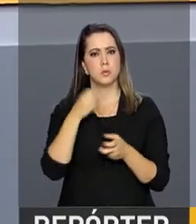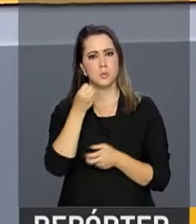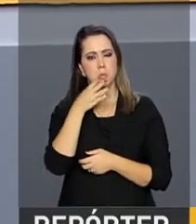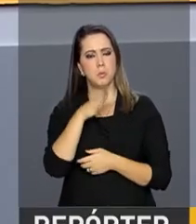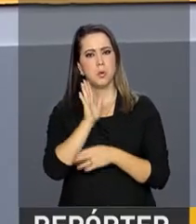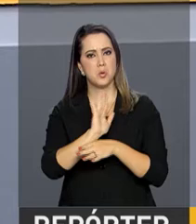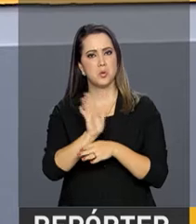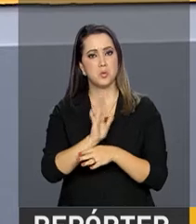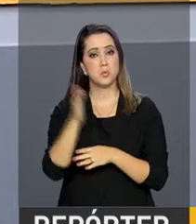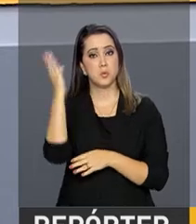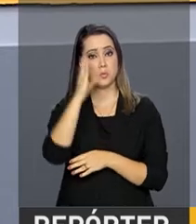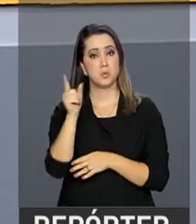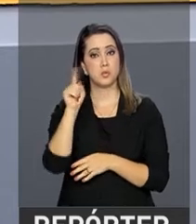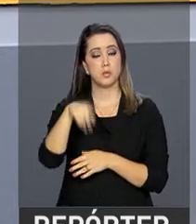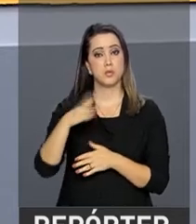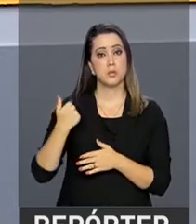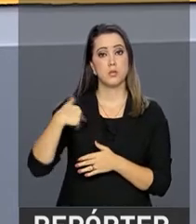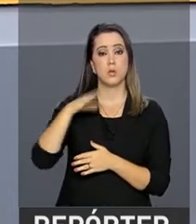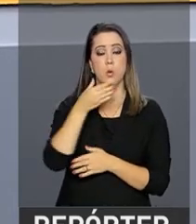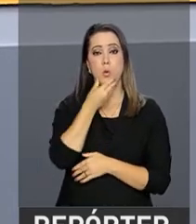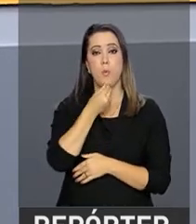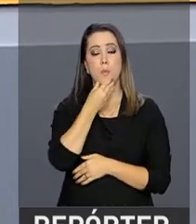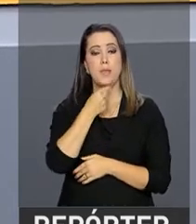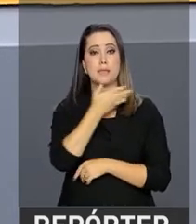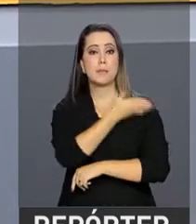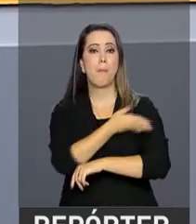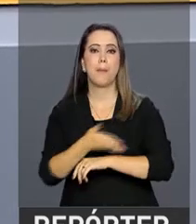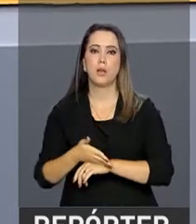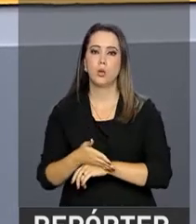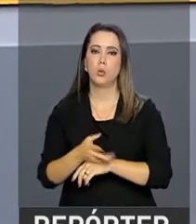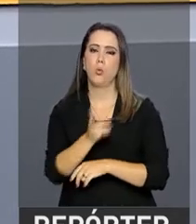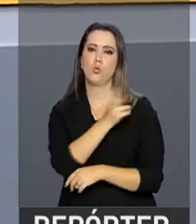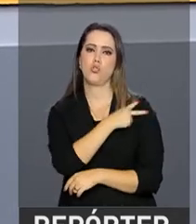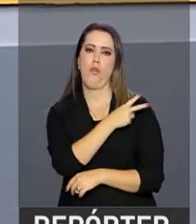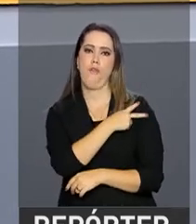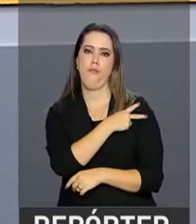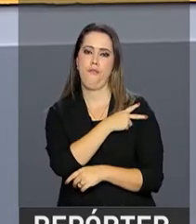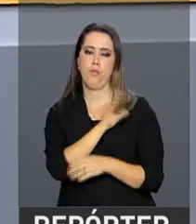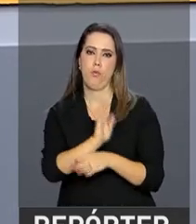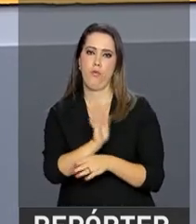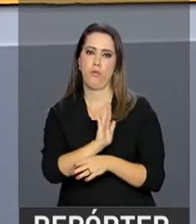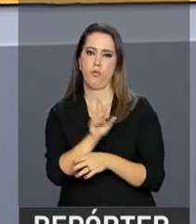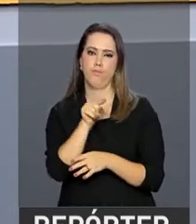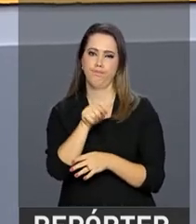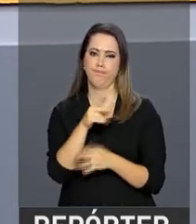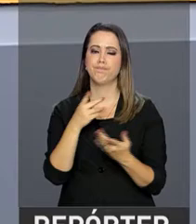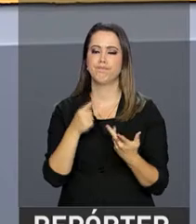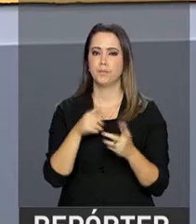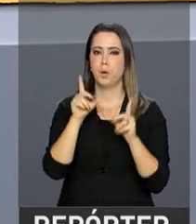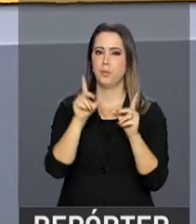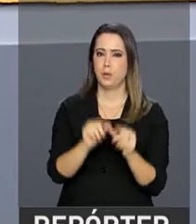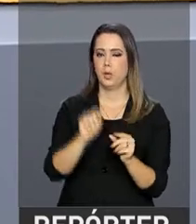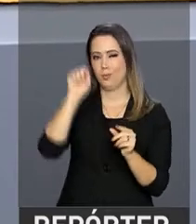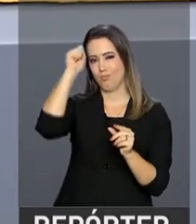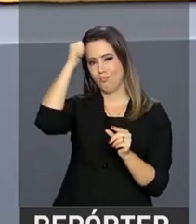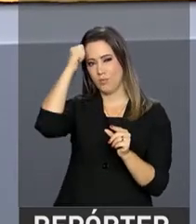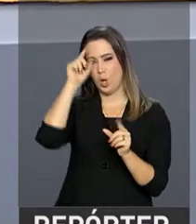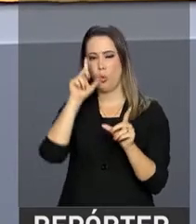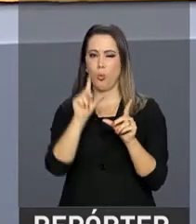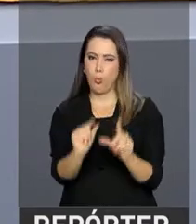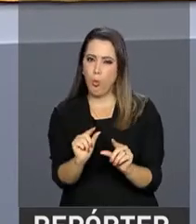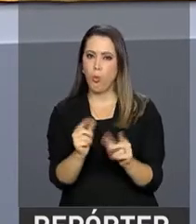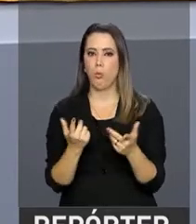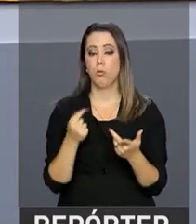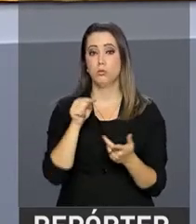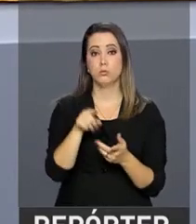filmes brasileiros são dirigidos na maior parte por homens brancos ainda é pequena participação de diretores e roteiristas negros a constatação